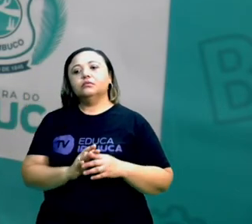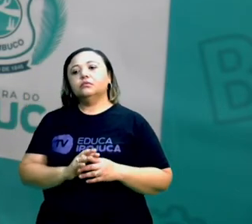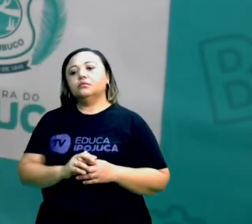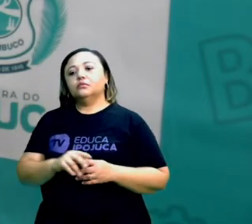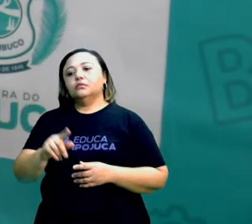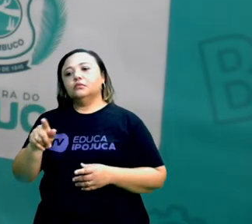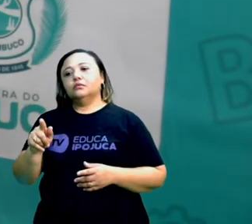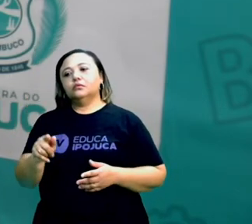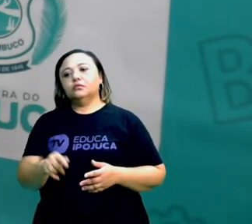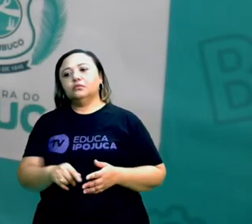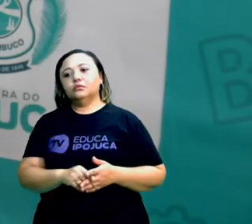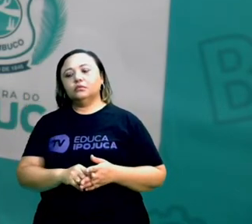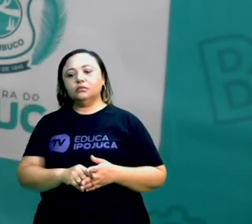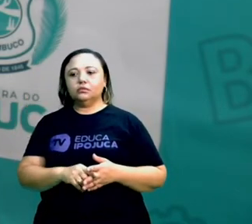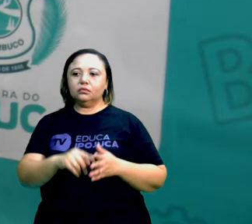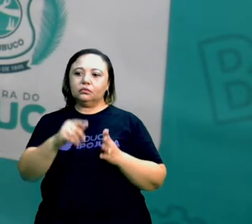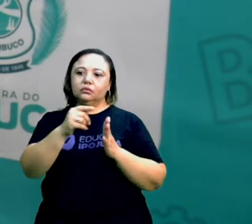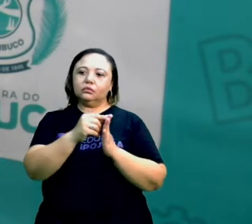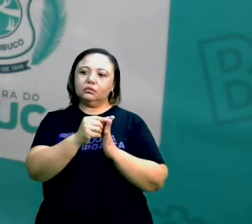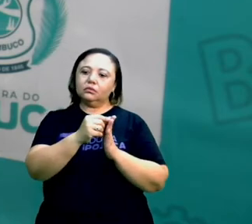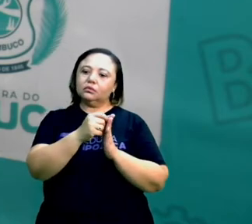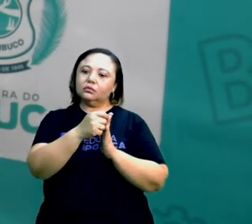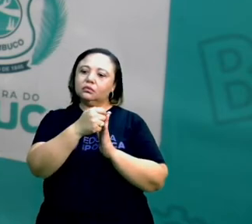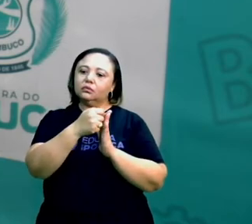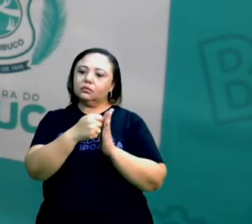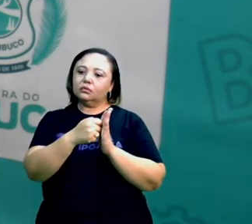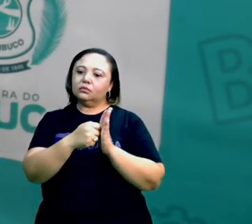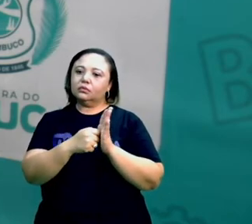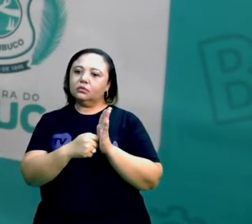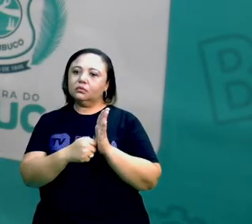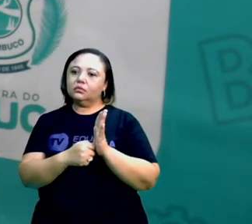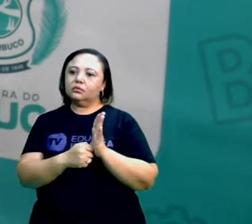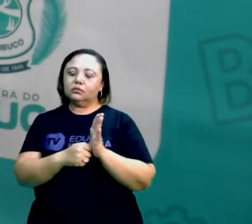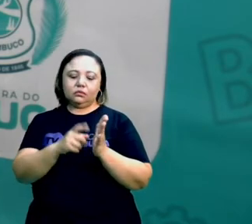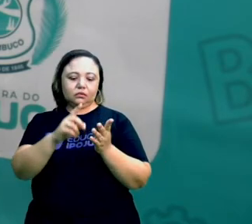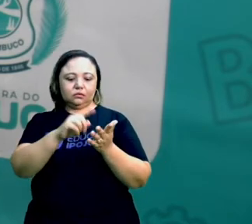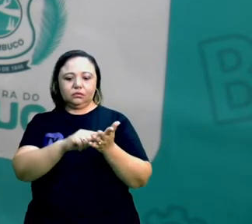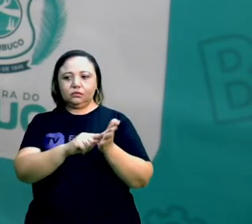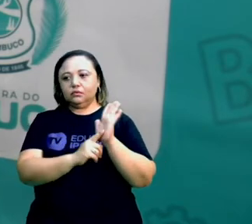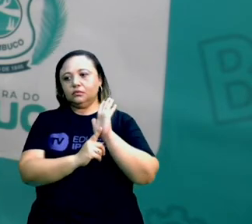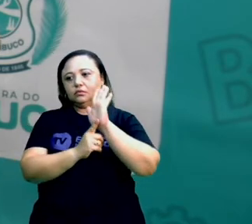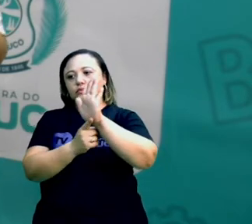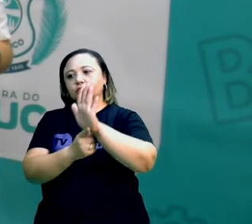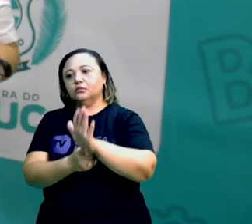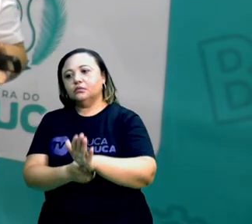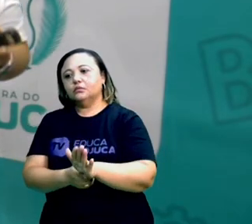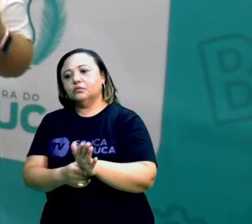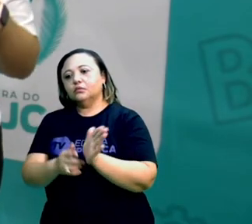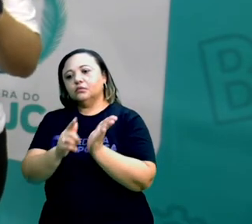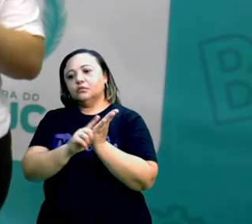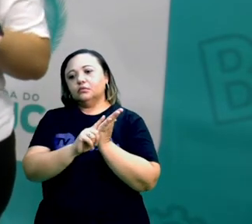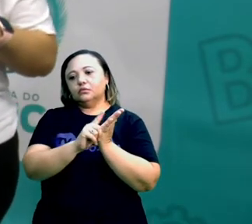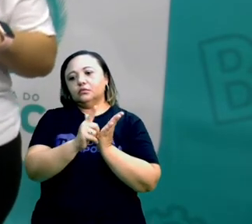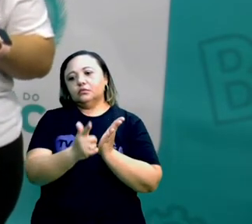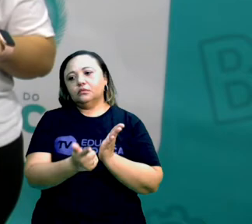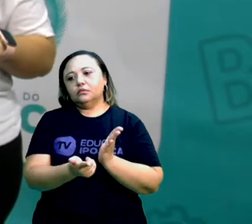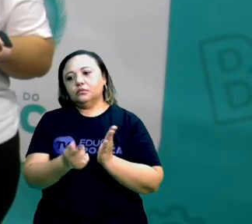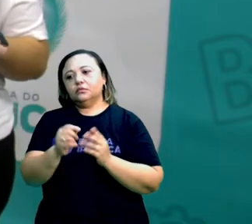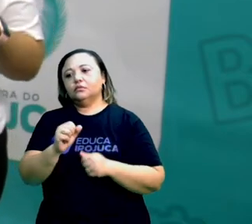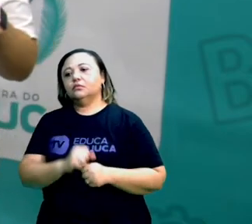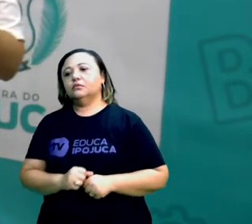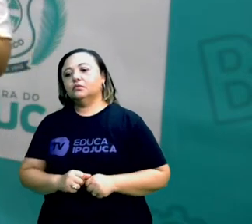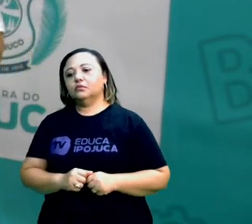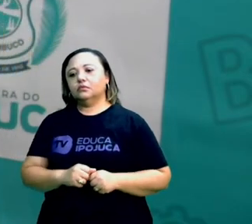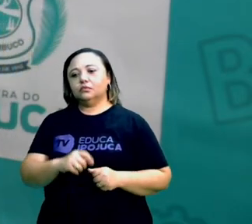perdão. E o editorial, que é um texto no qual o autor exprime o parecer do jornal diante de um